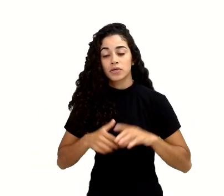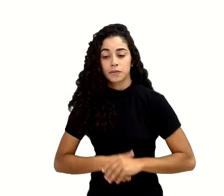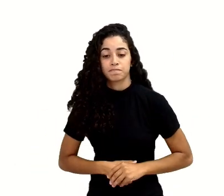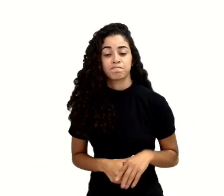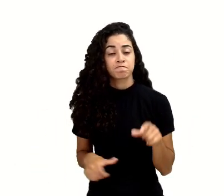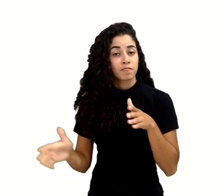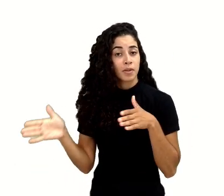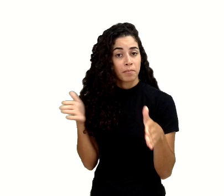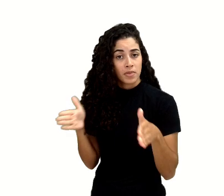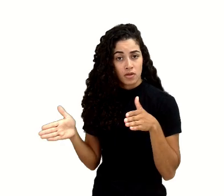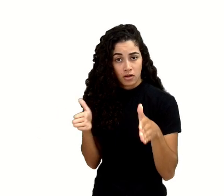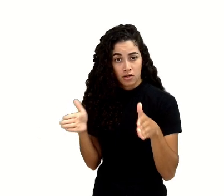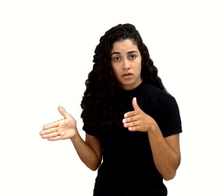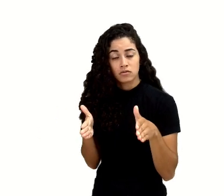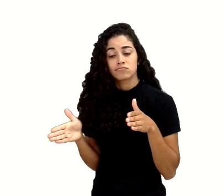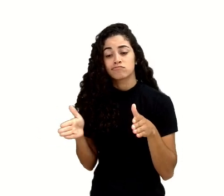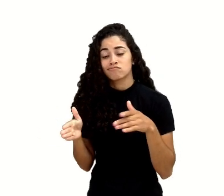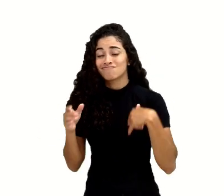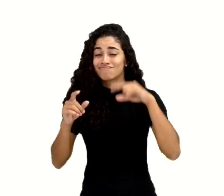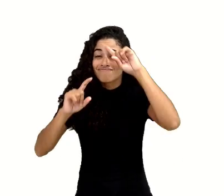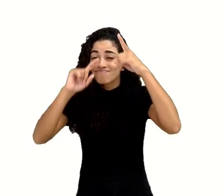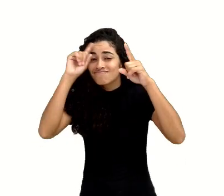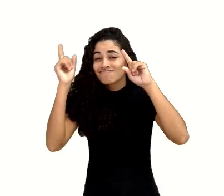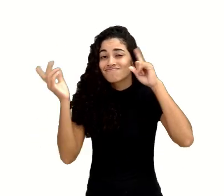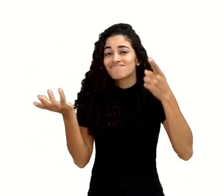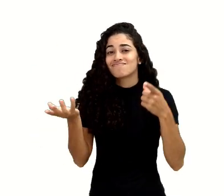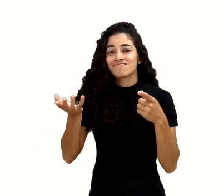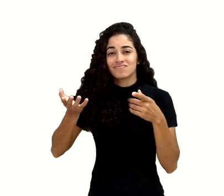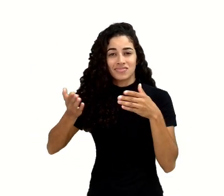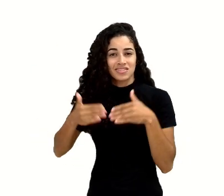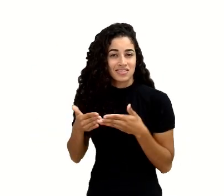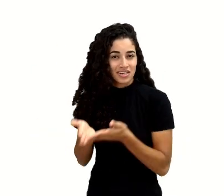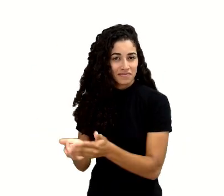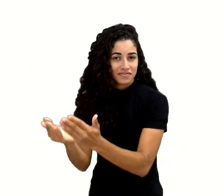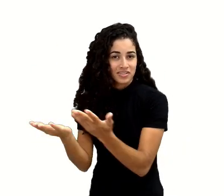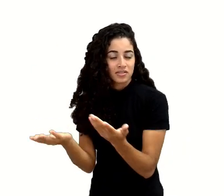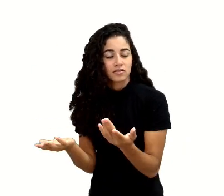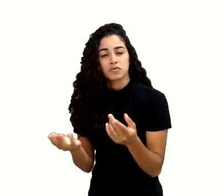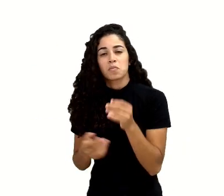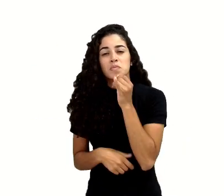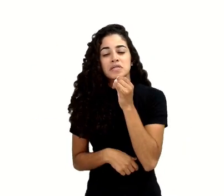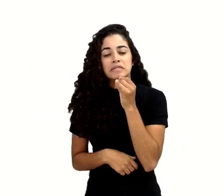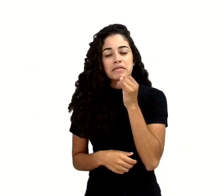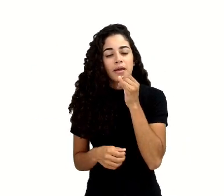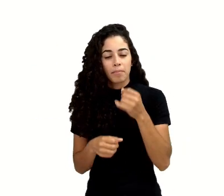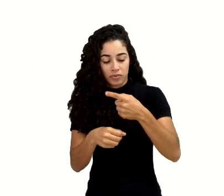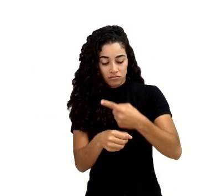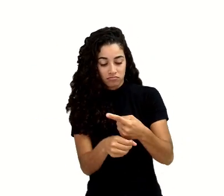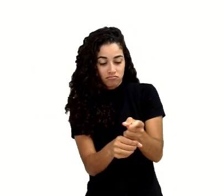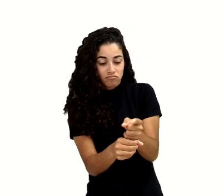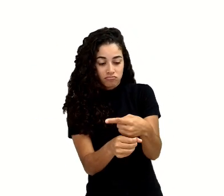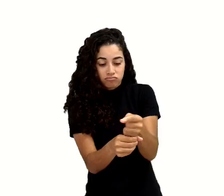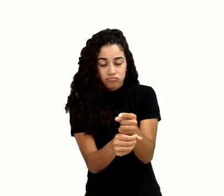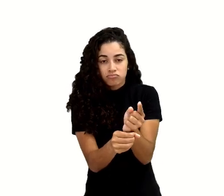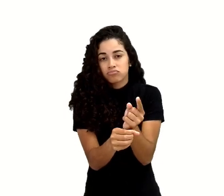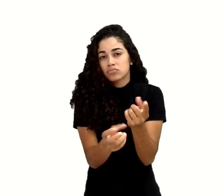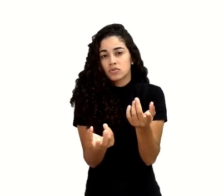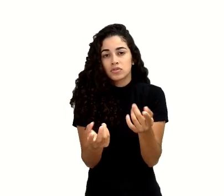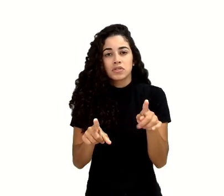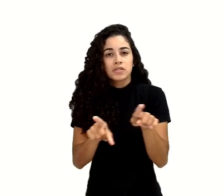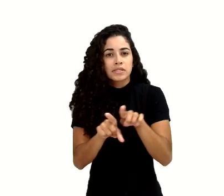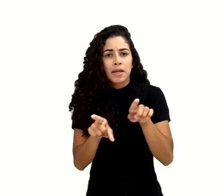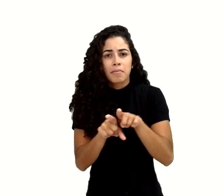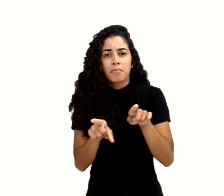nesse período, invenções náuticas, como a bússola, o astrolábio e